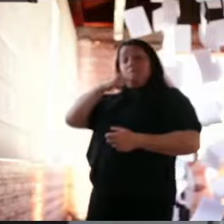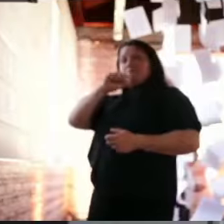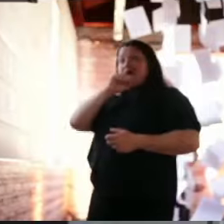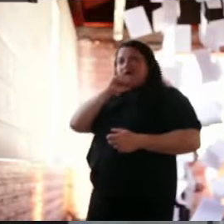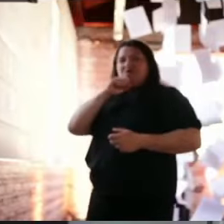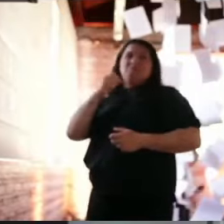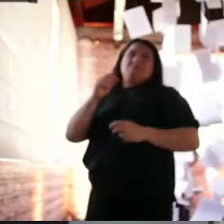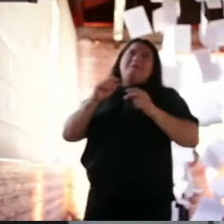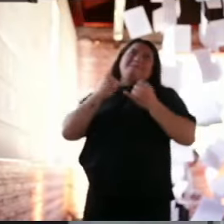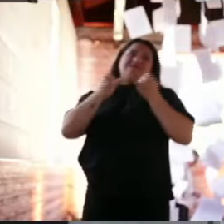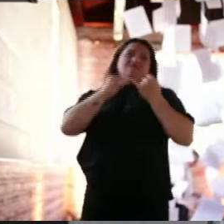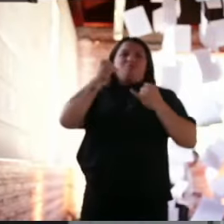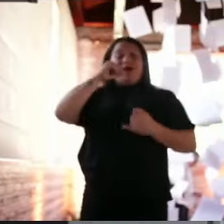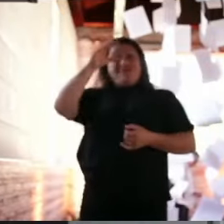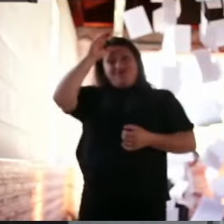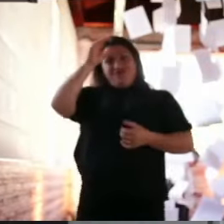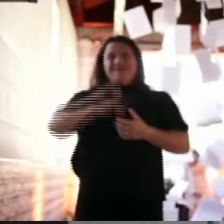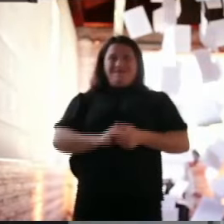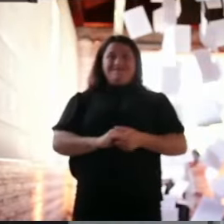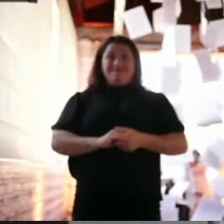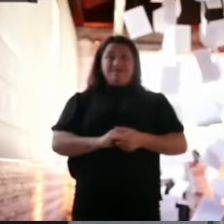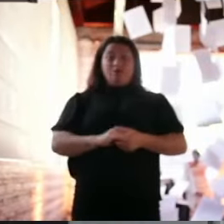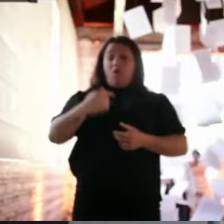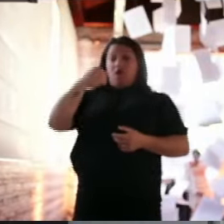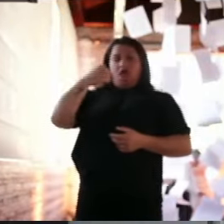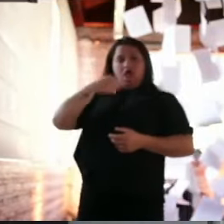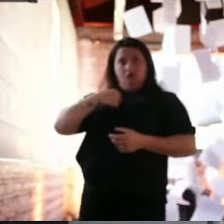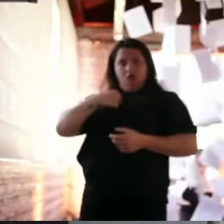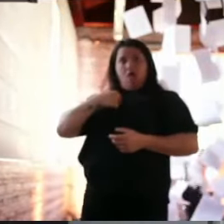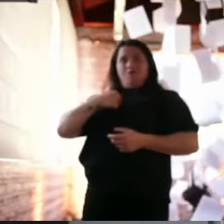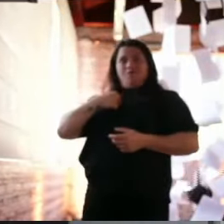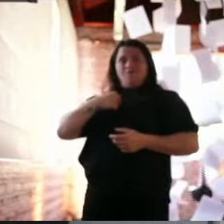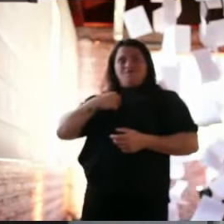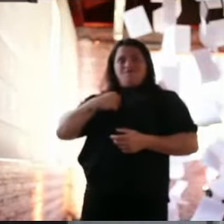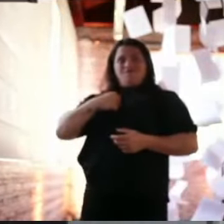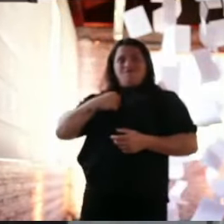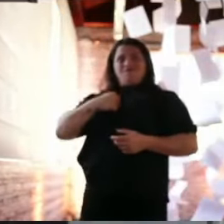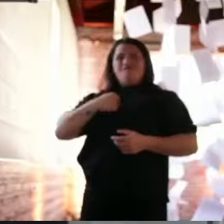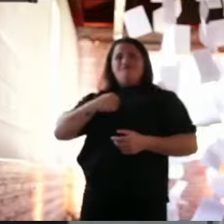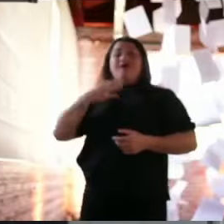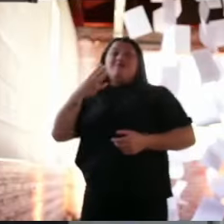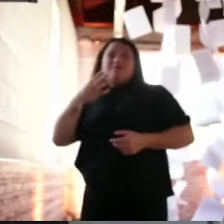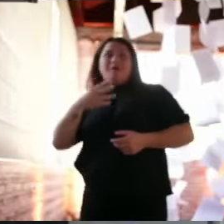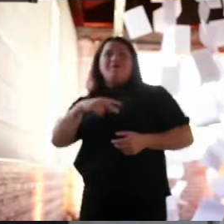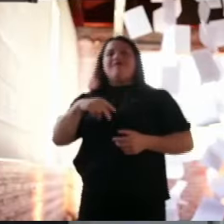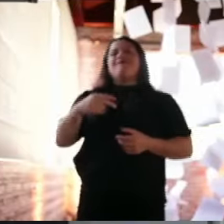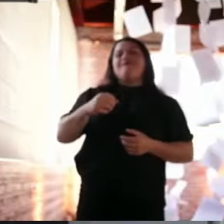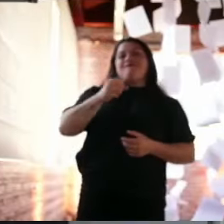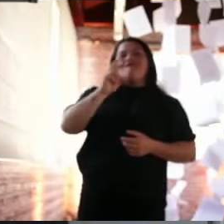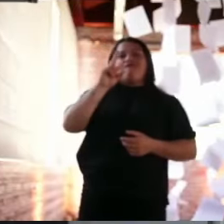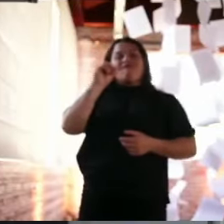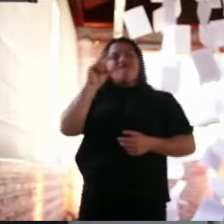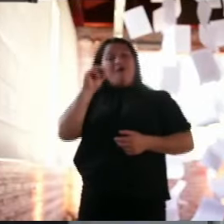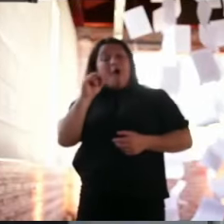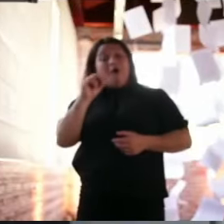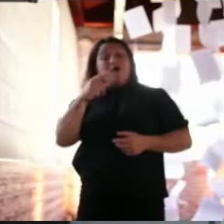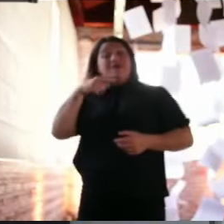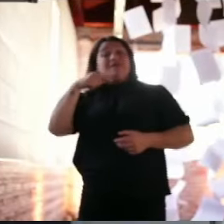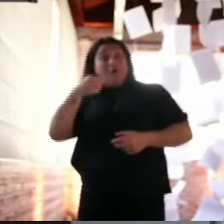só quando ela for avó é que o neto dela vai se referir a ela como mãe então o bebê nasce